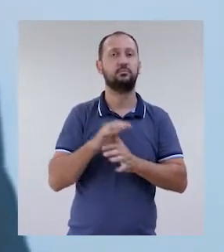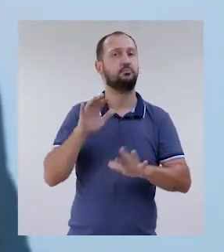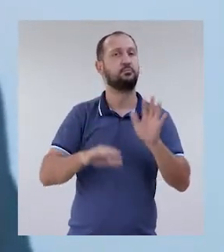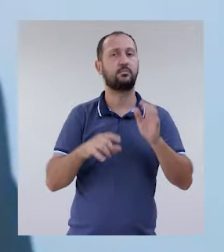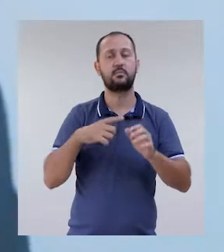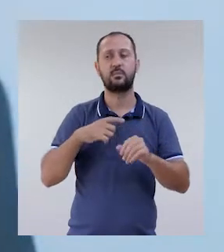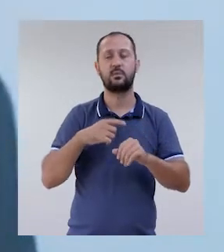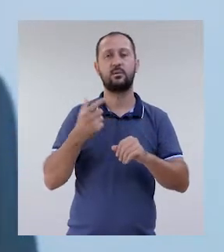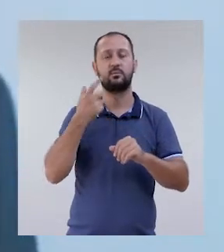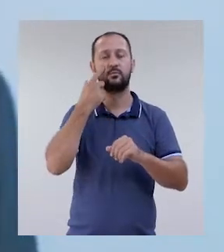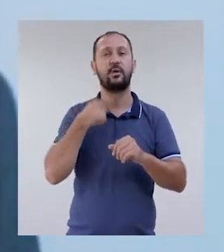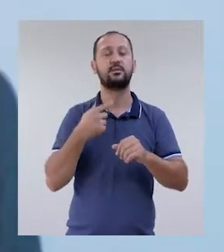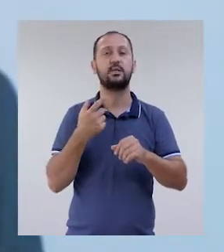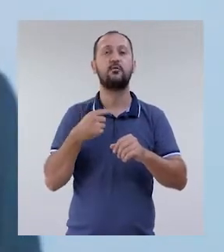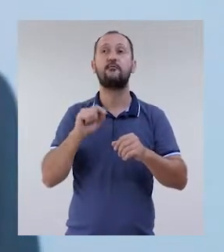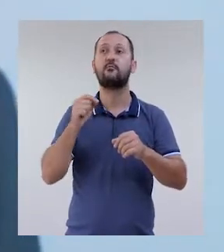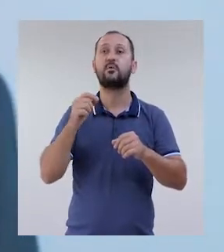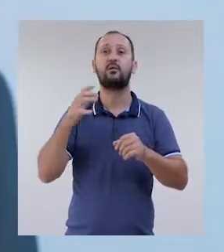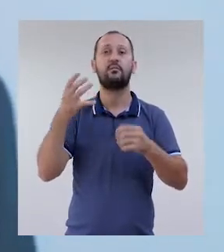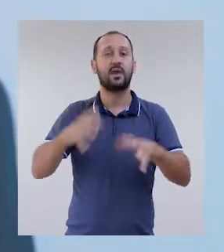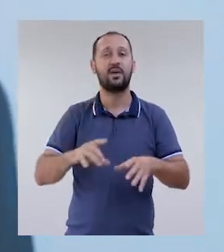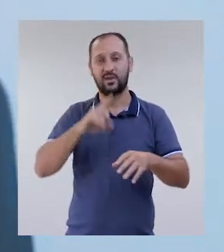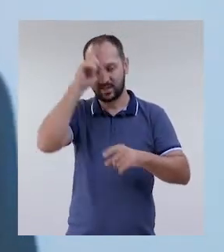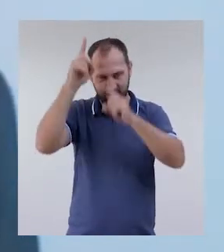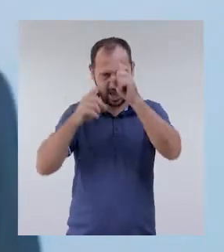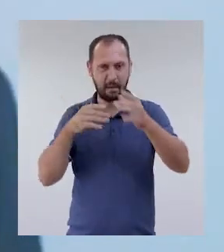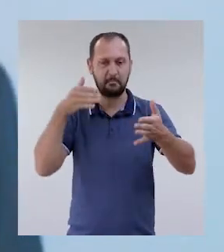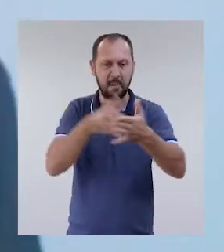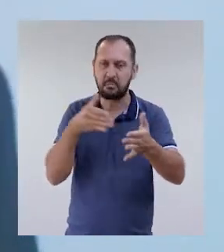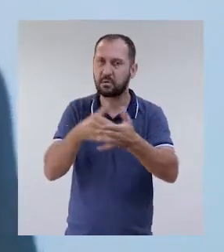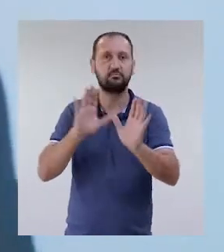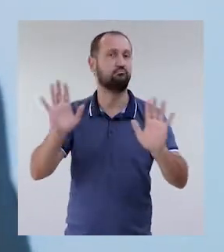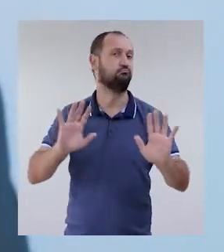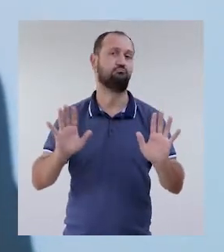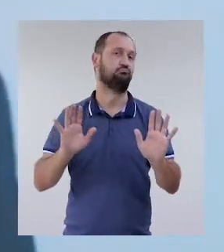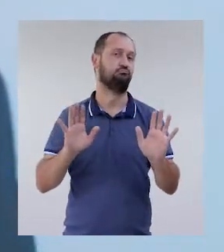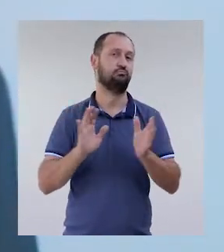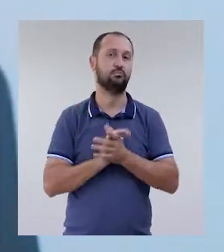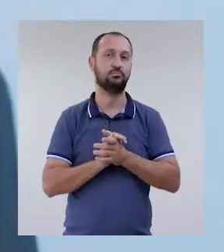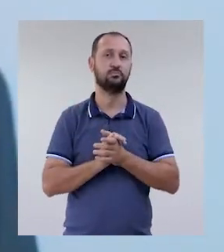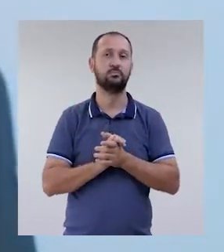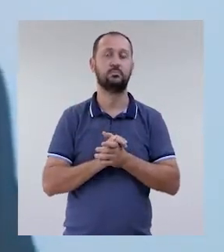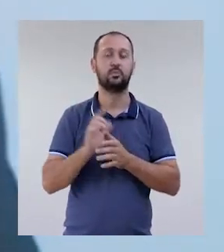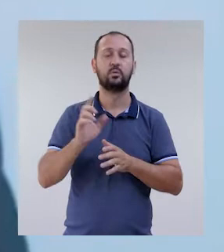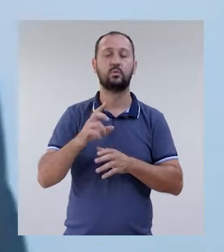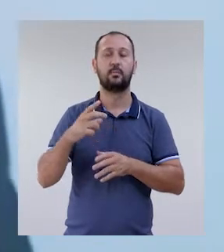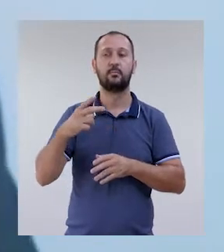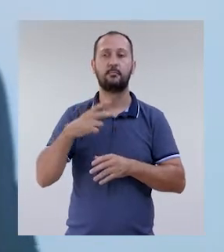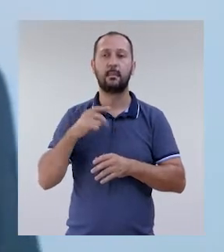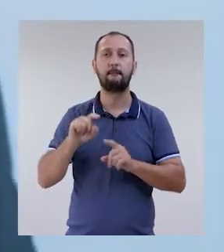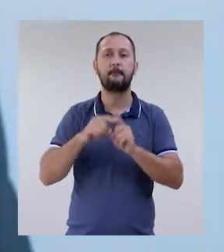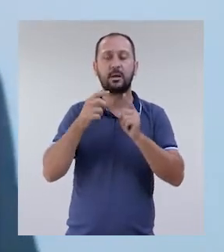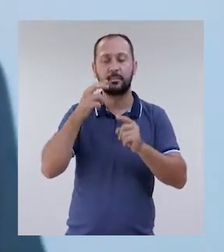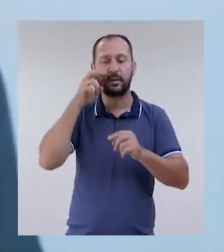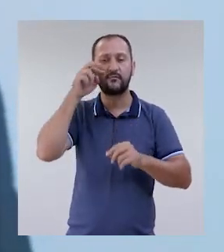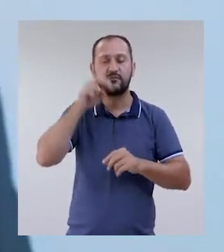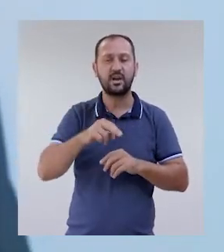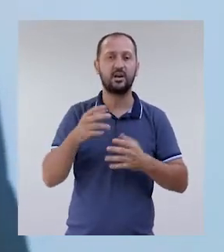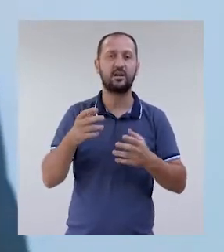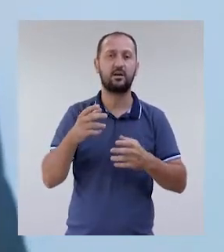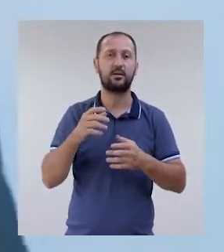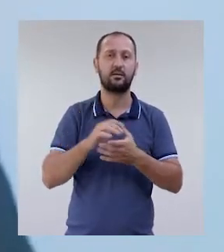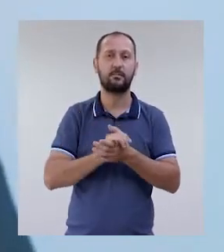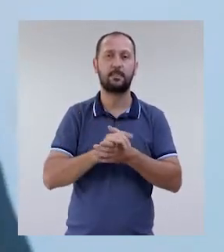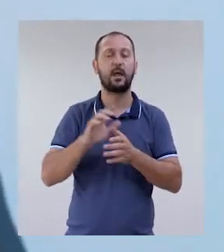exemplo, não tivesse impedimento de atender nenhum advogado que quisesse fazer uma explicação, não pessoal, mas pelo menos visual,